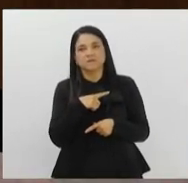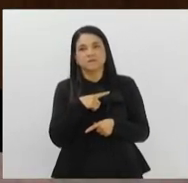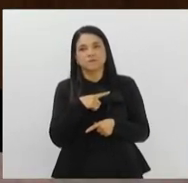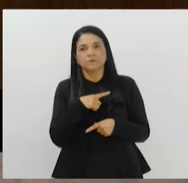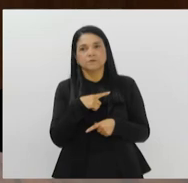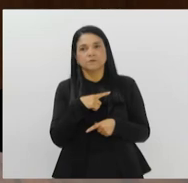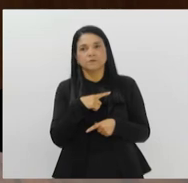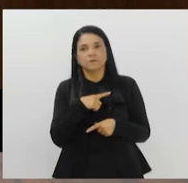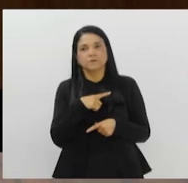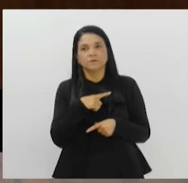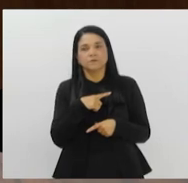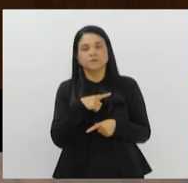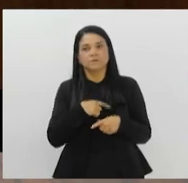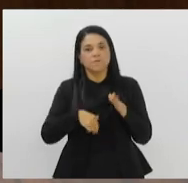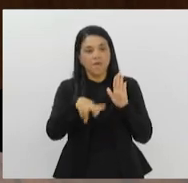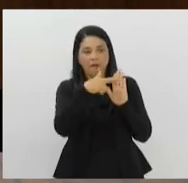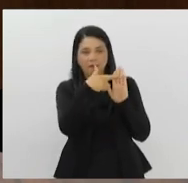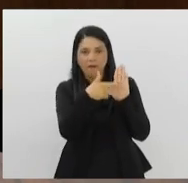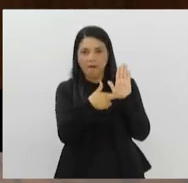uma normativa